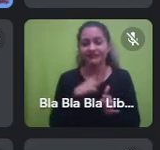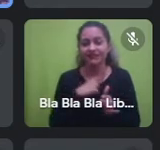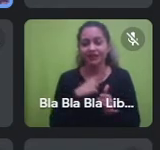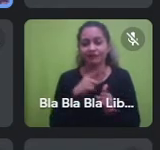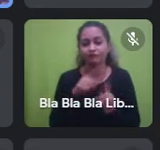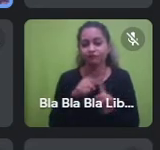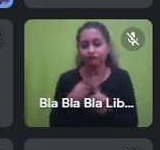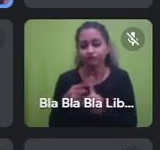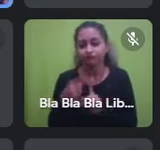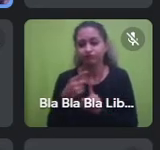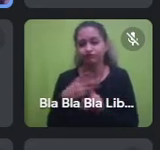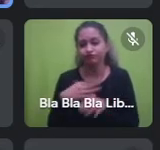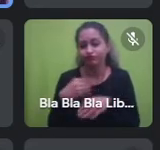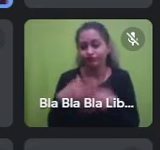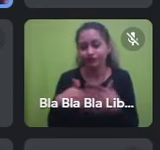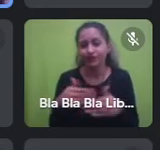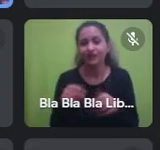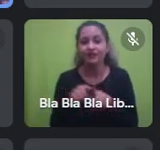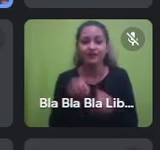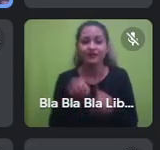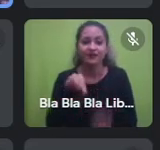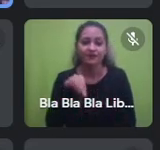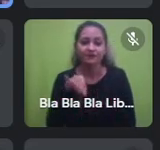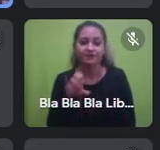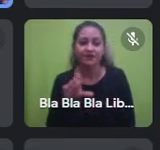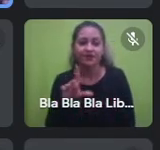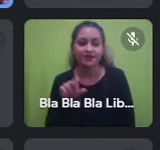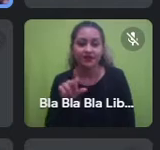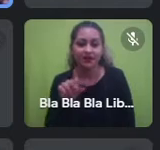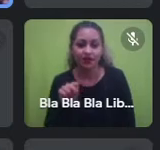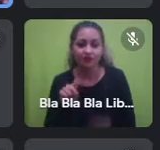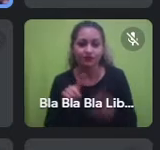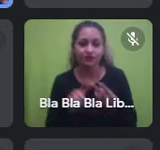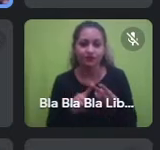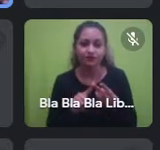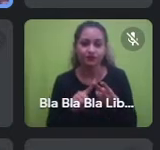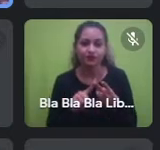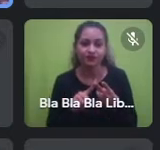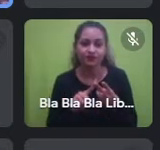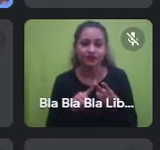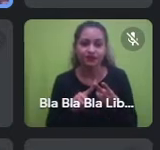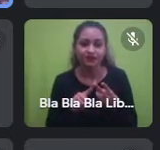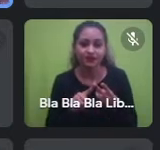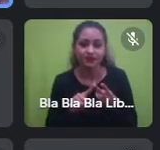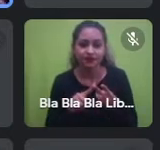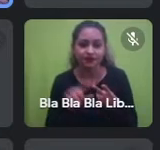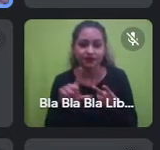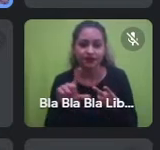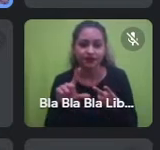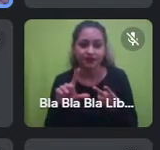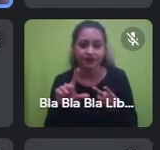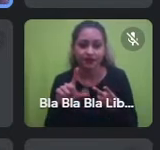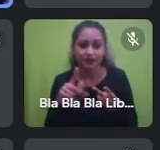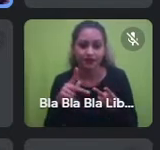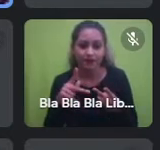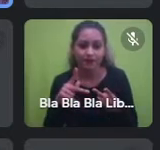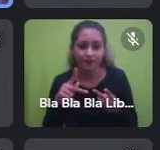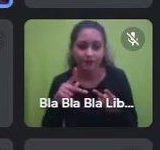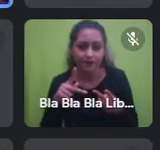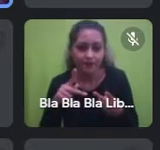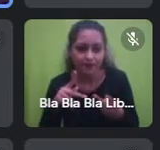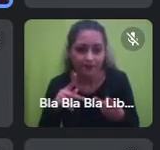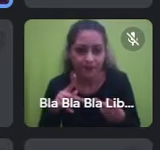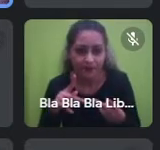por diante. E aqui eu tenho mileus, tenho óculos malabáricos, né, que é a traíra, e tenho o piau. E até então